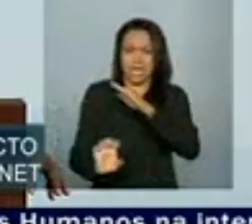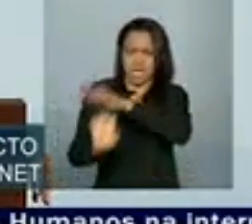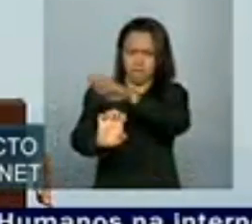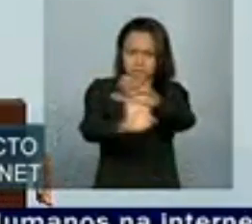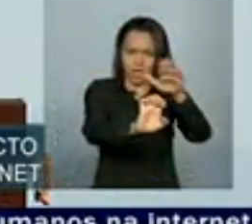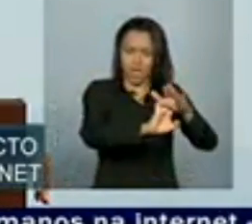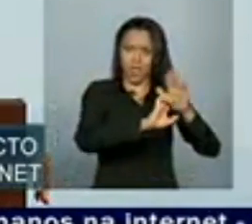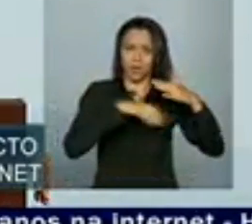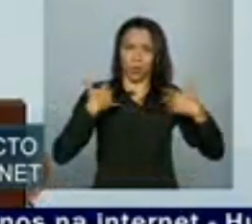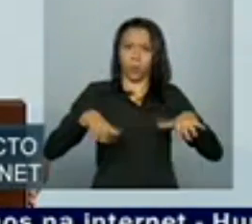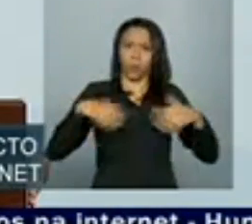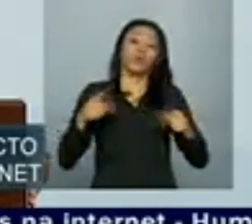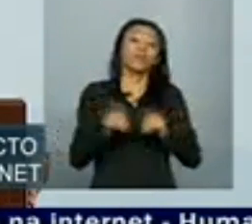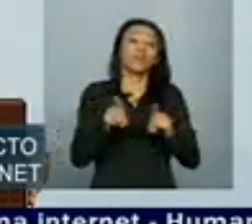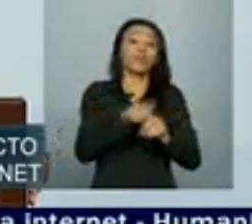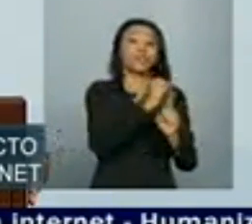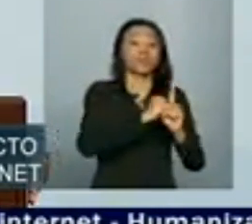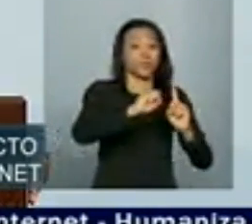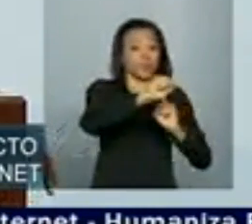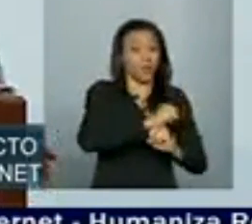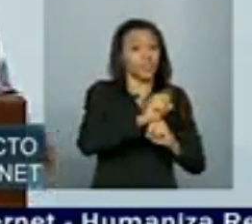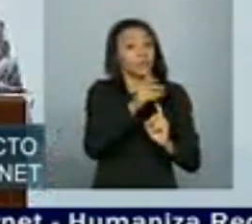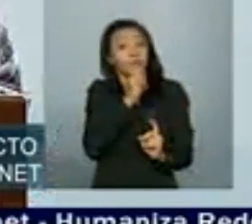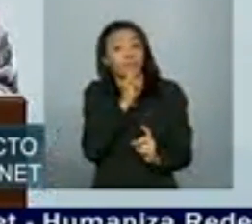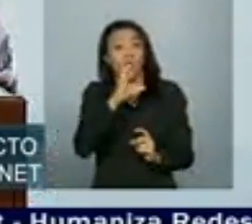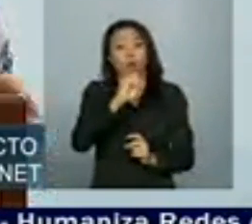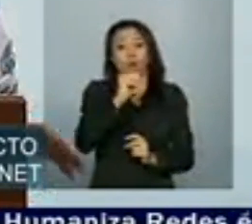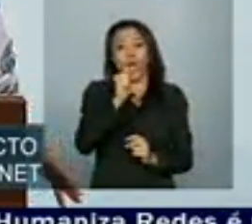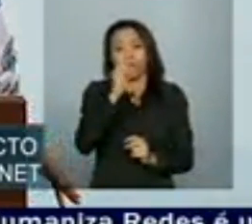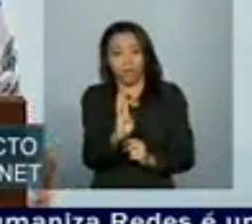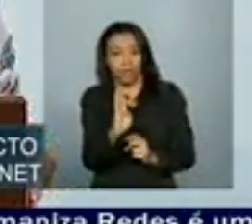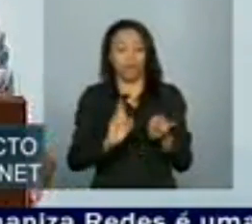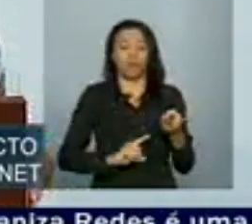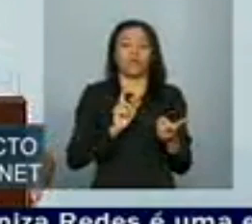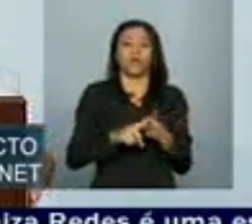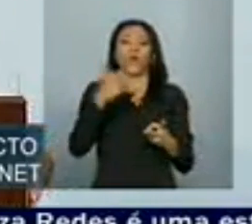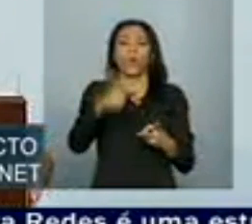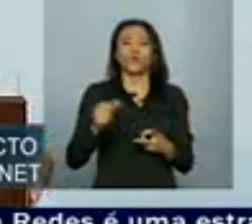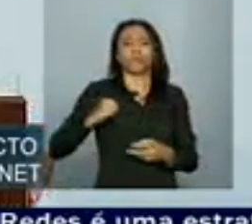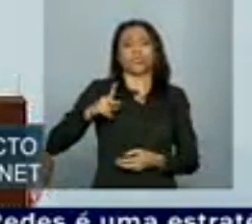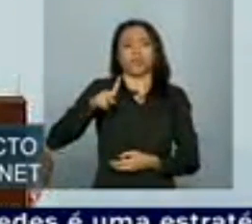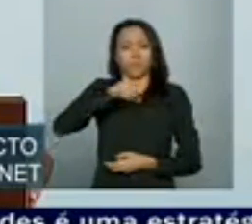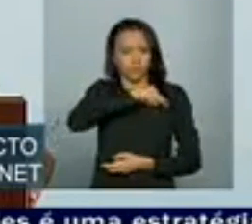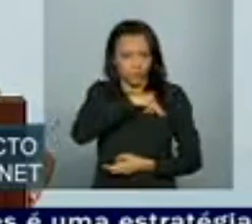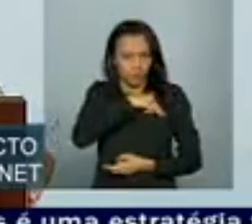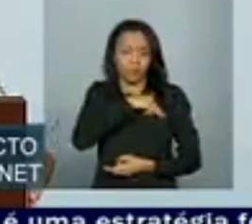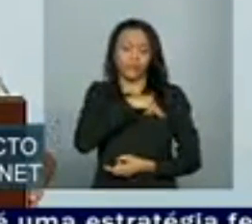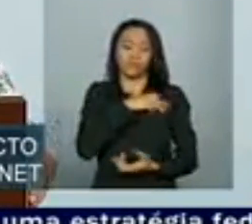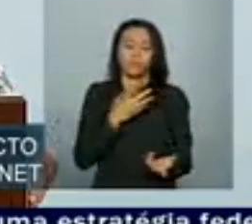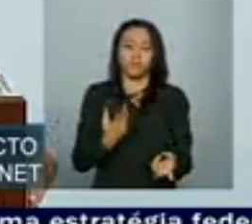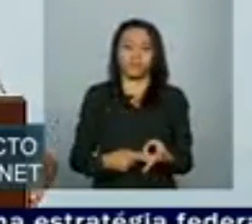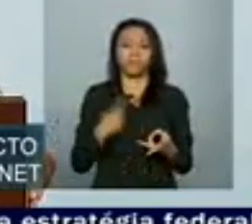da sociedade civil brasileira, como é o caso da OAB, instituições como o Ministério Público,